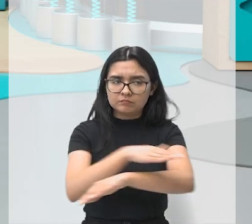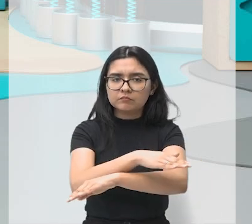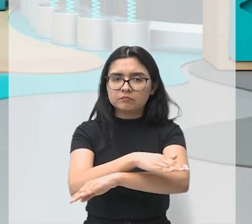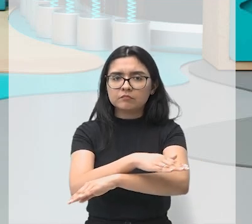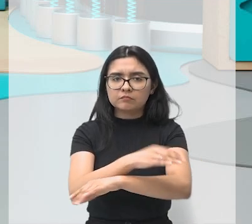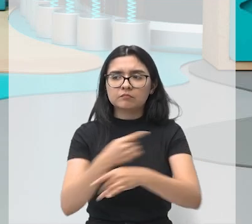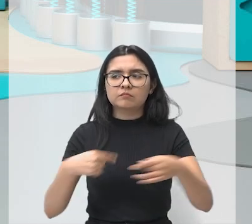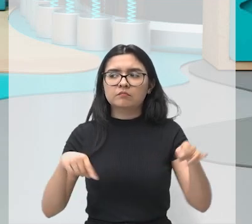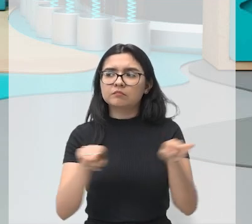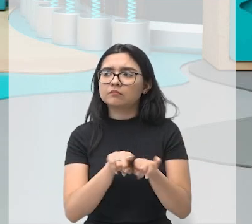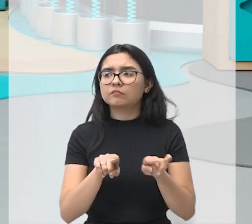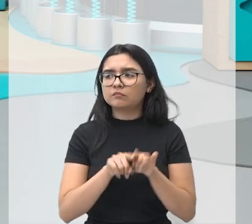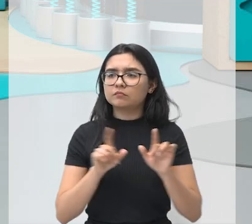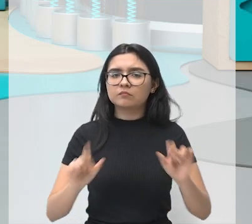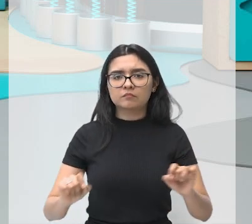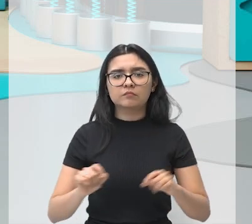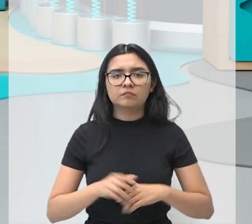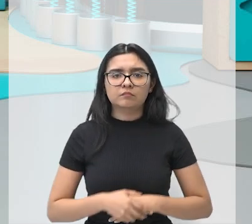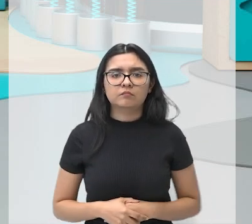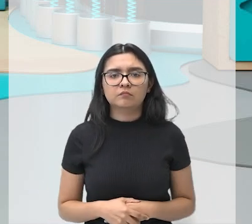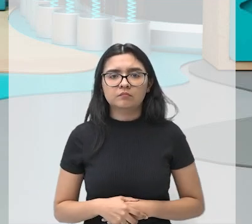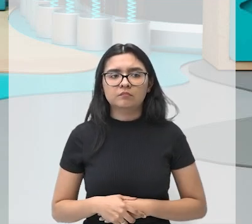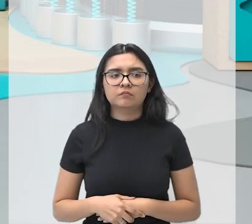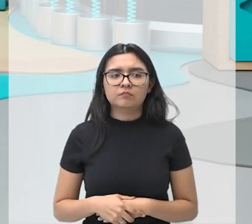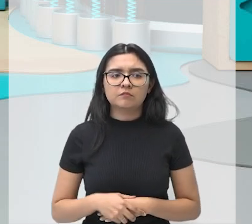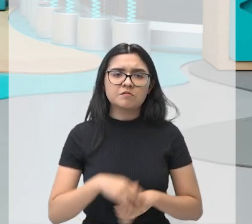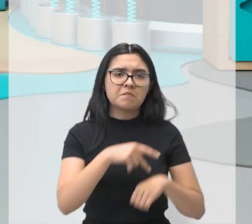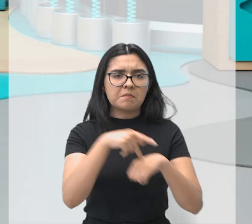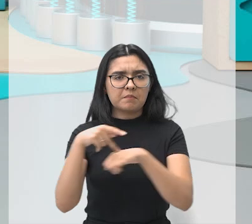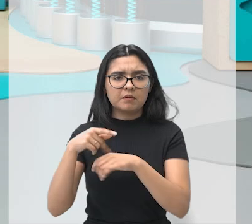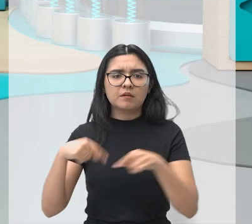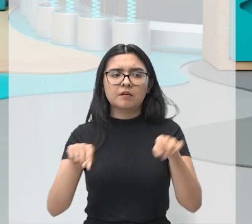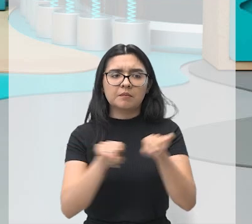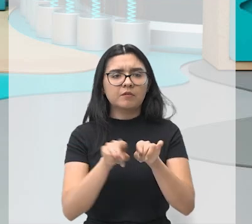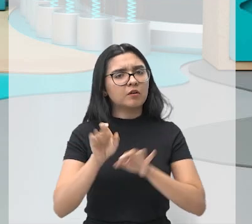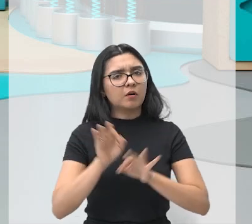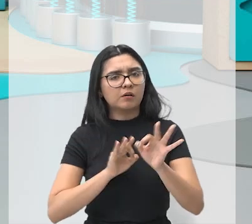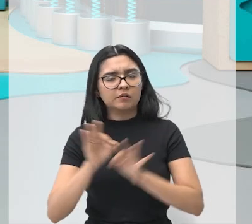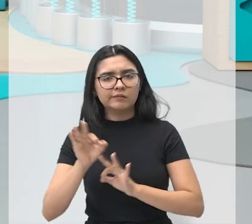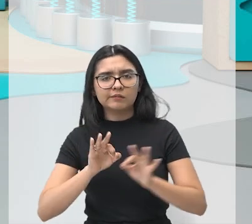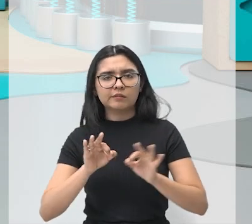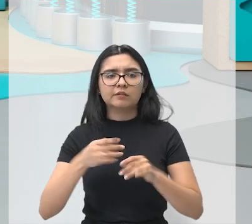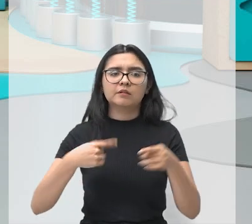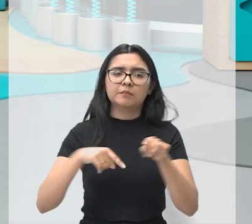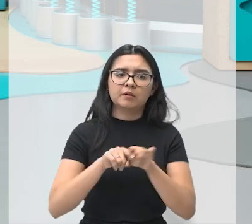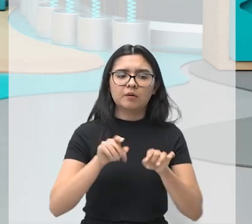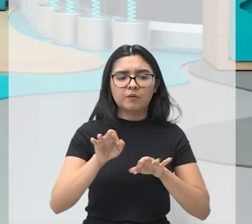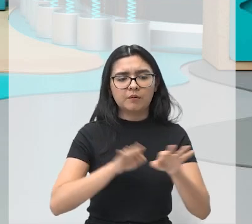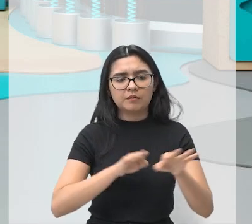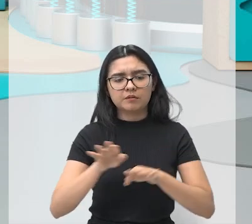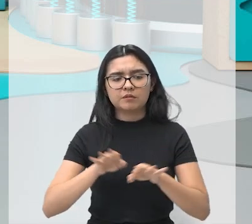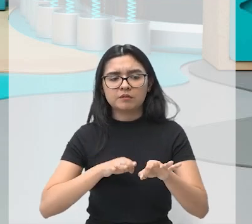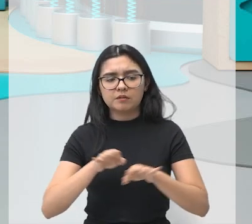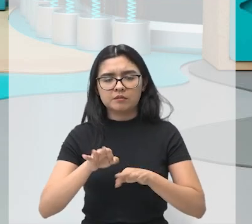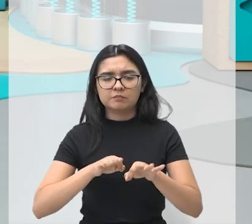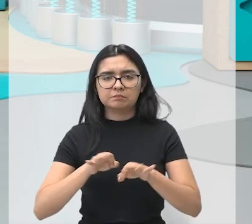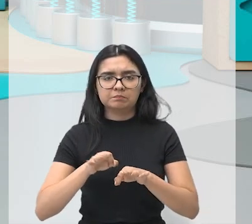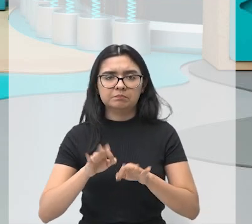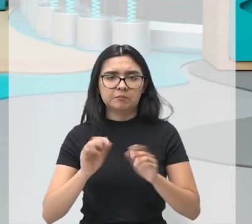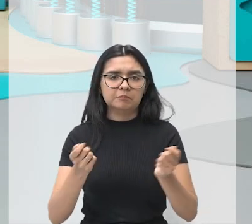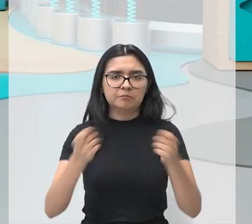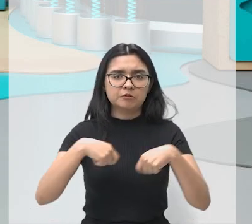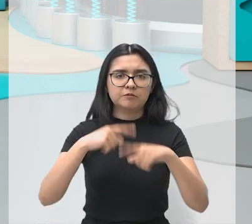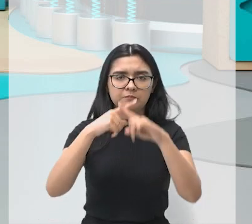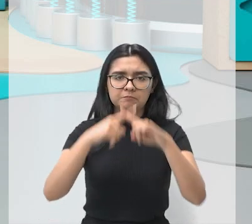Ou até mesmo de cascalhos. Vão ser organizadas ali, arrumadas para que